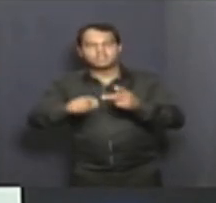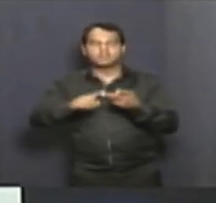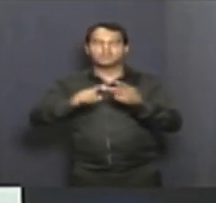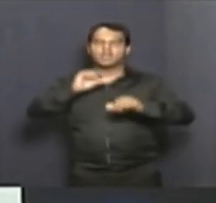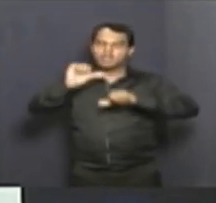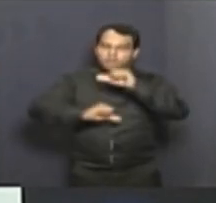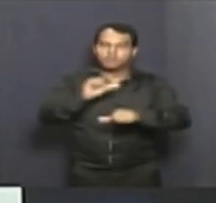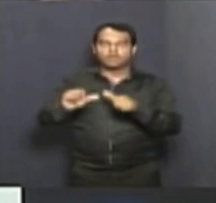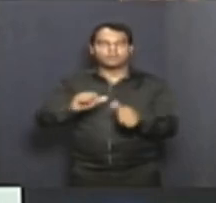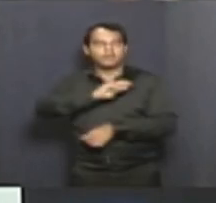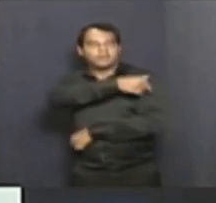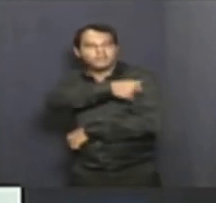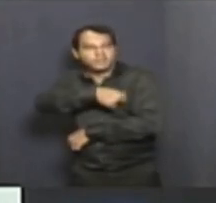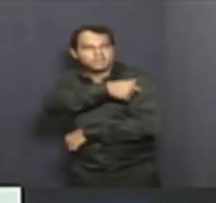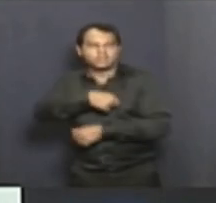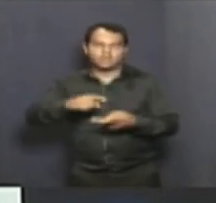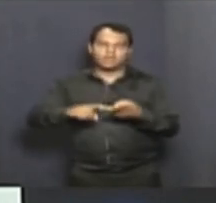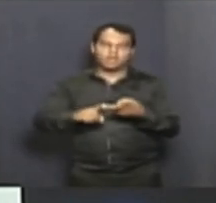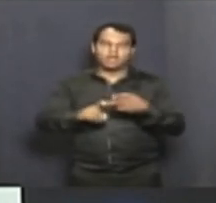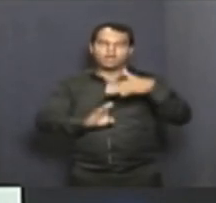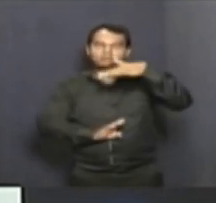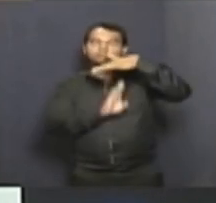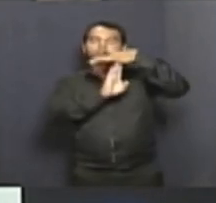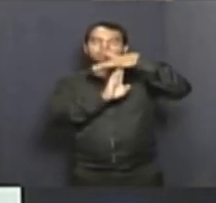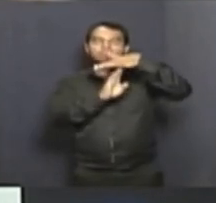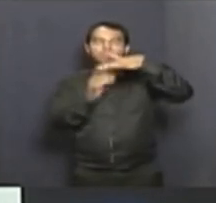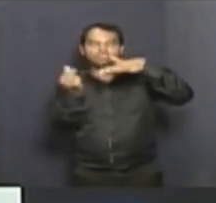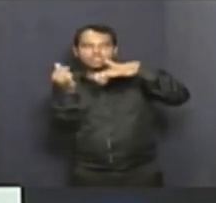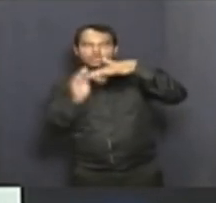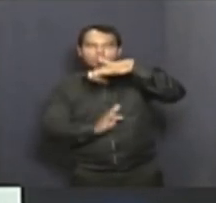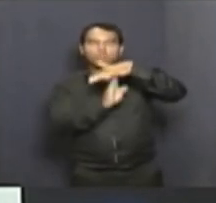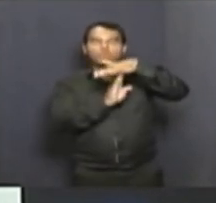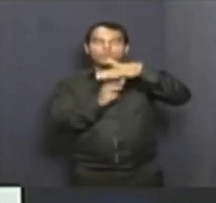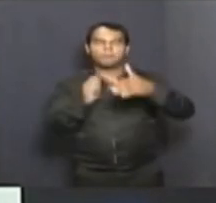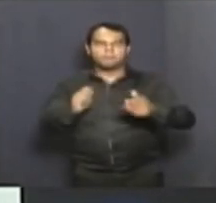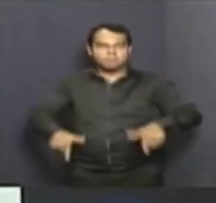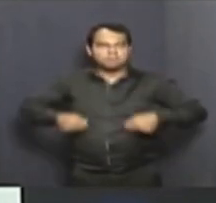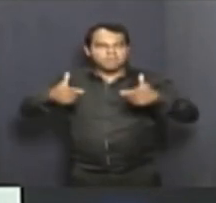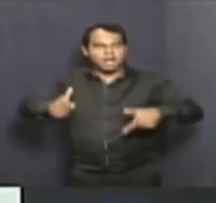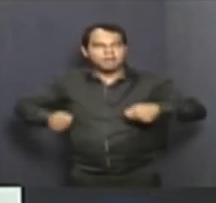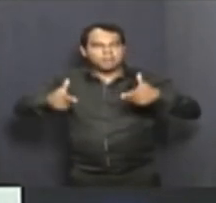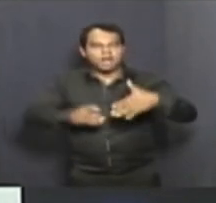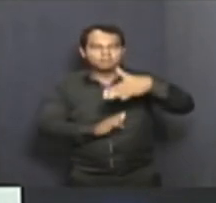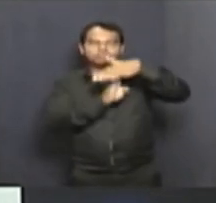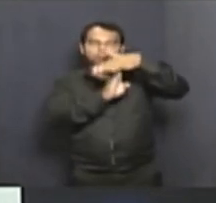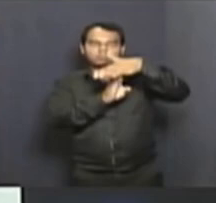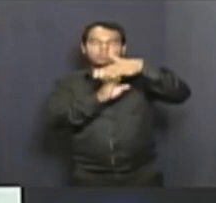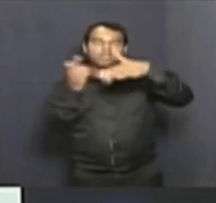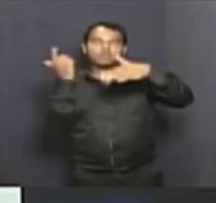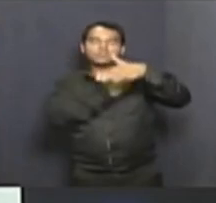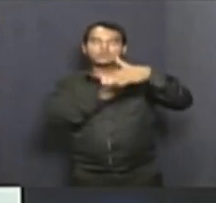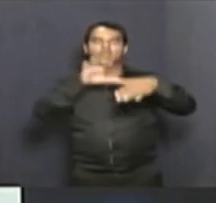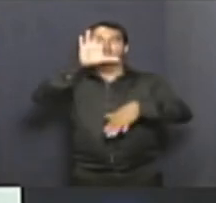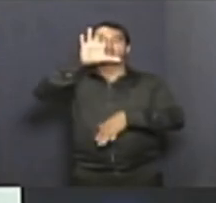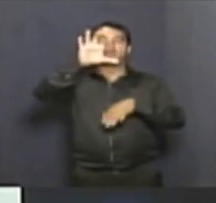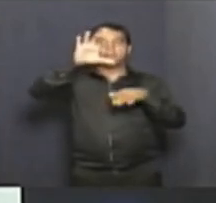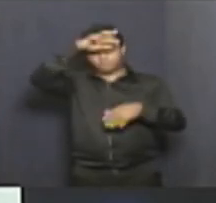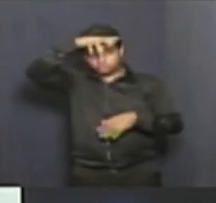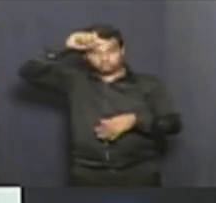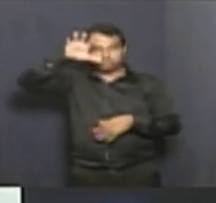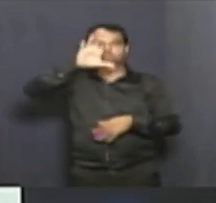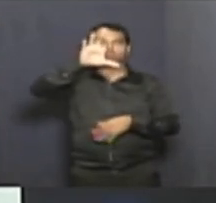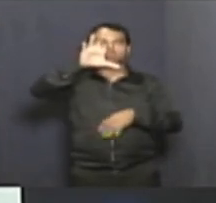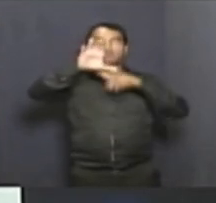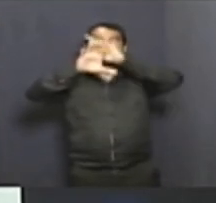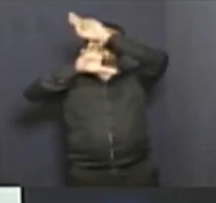fiscal o teto de gastos aos poderes reforma previdenciária que diferencia mato grosso do sul hoje na maioria